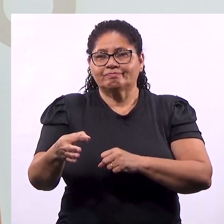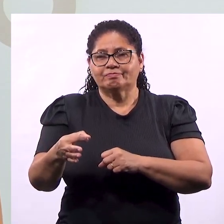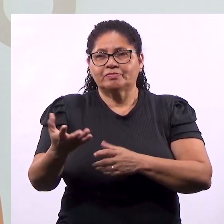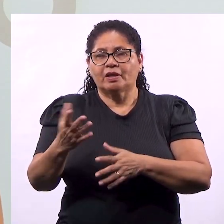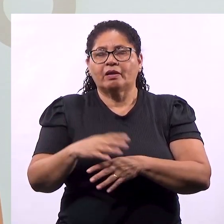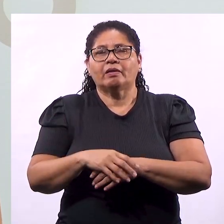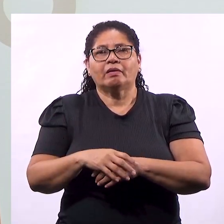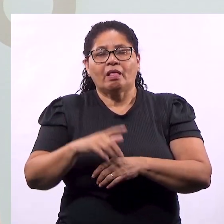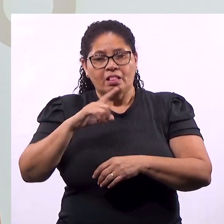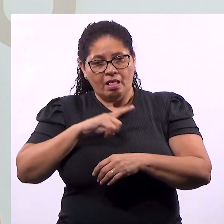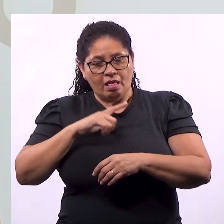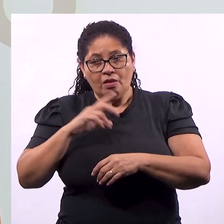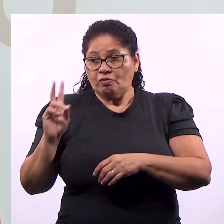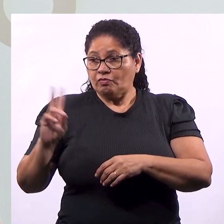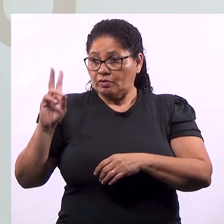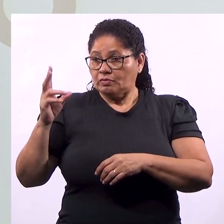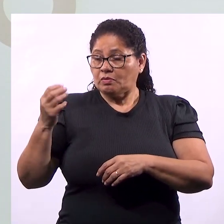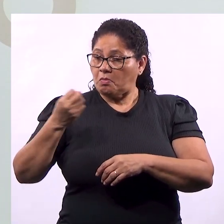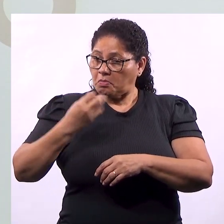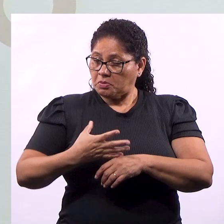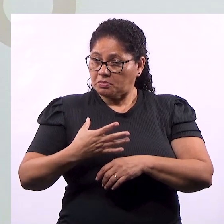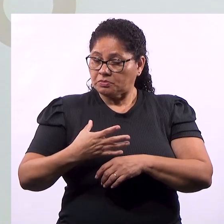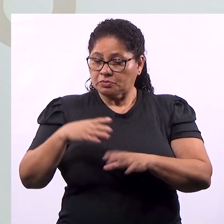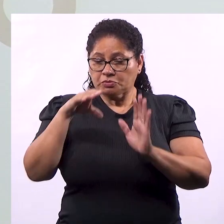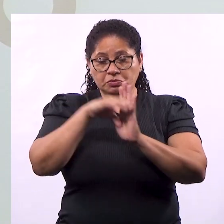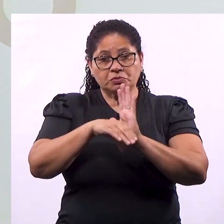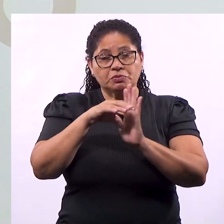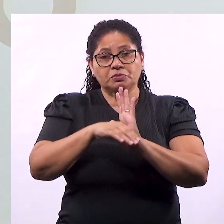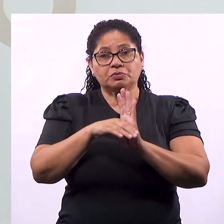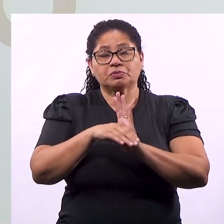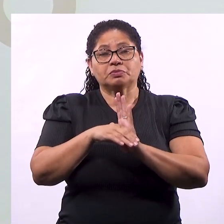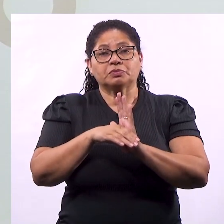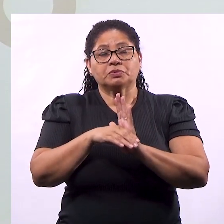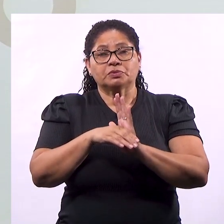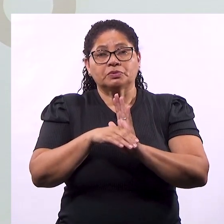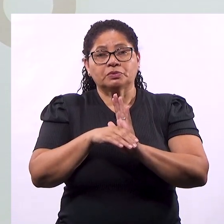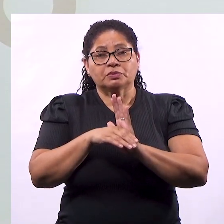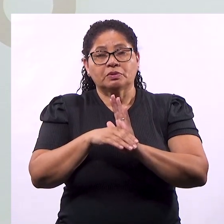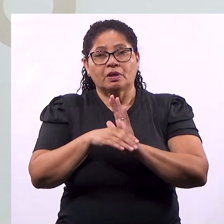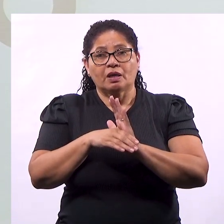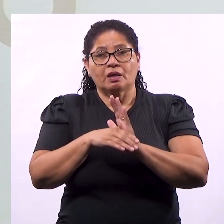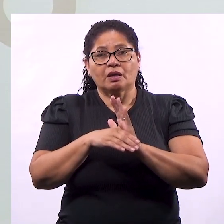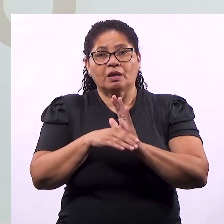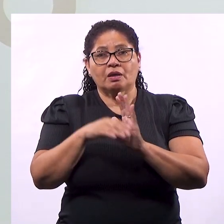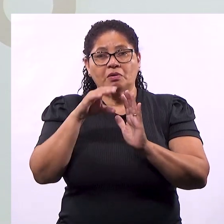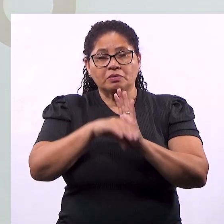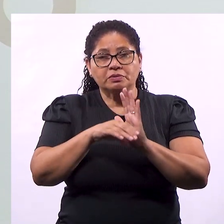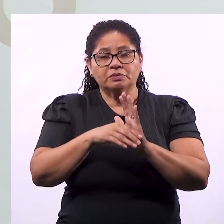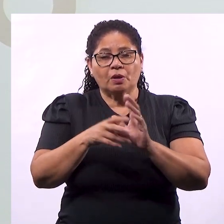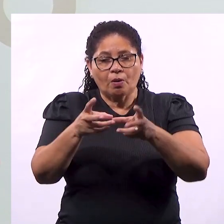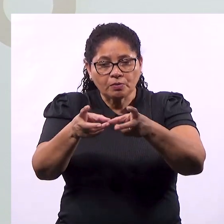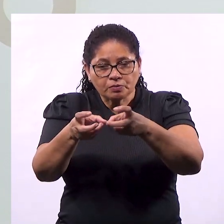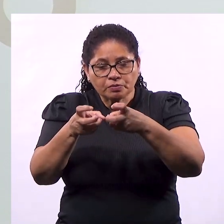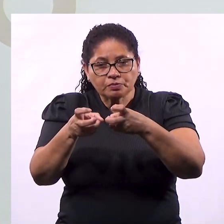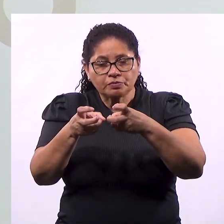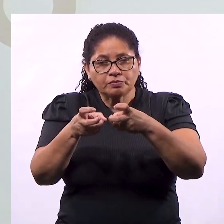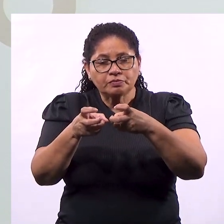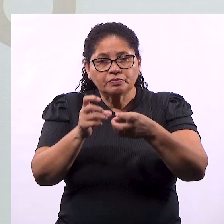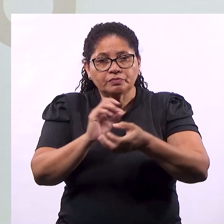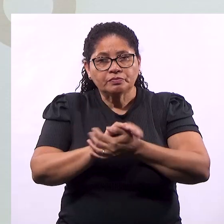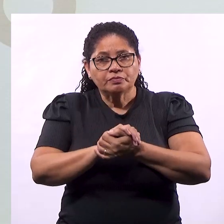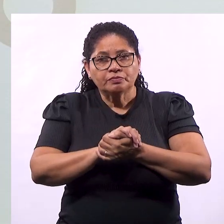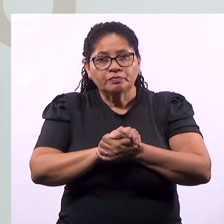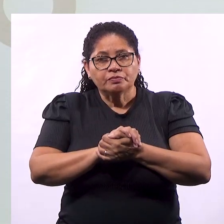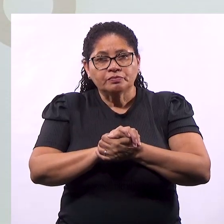a gente atribui valor evidentemente vocês viram dentro dos conceitos um deles é atribuir conceito nenhuma das concepções